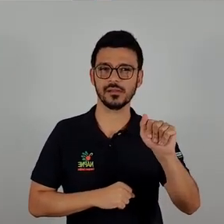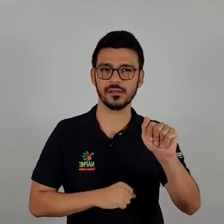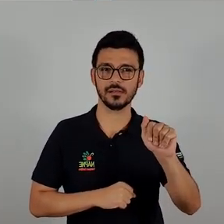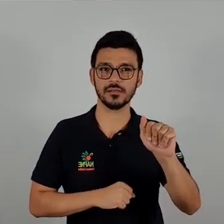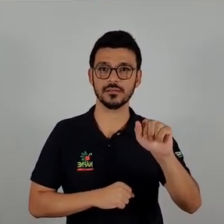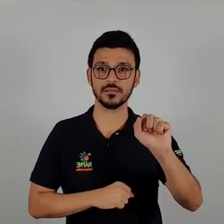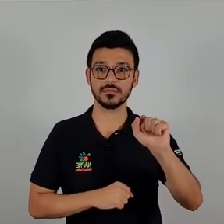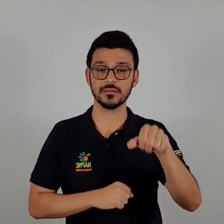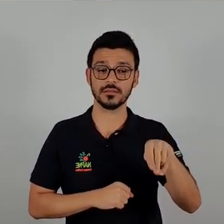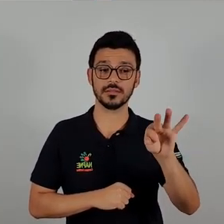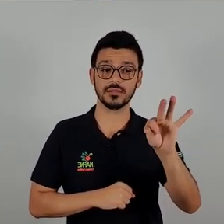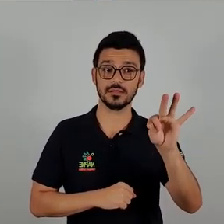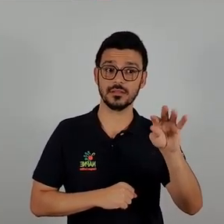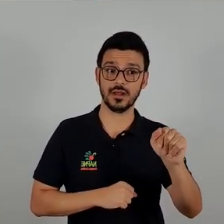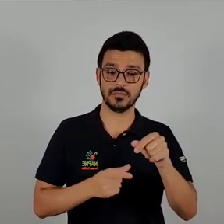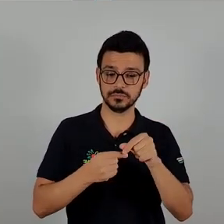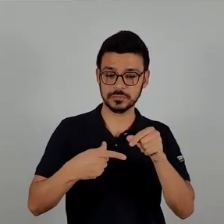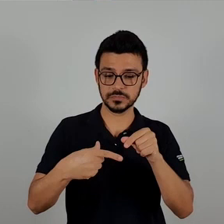uma ação rápida.